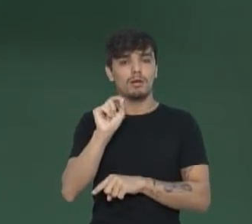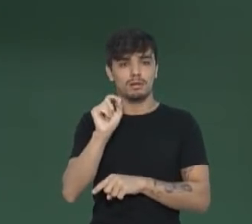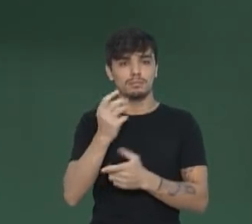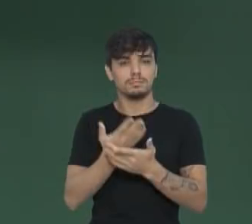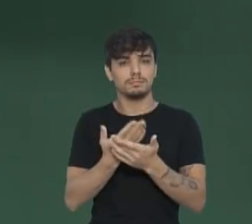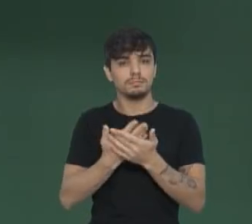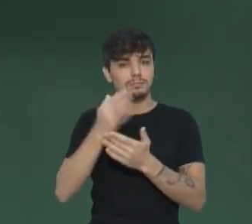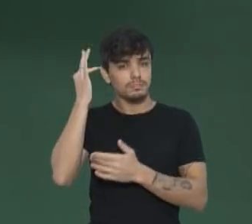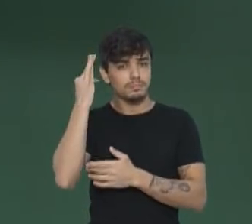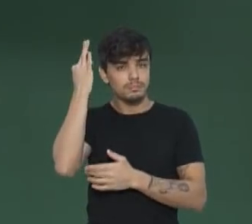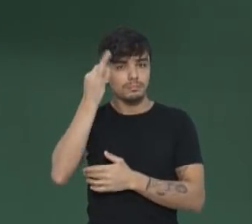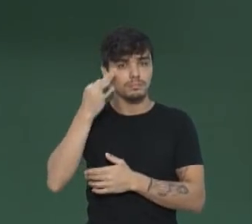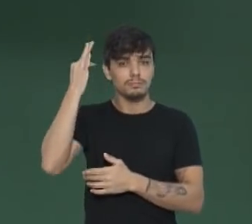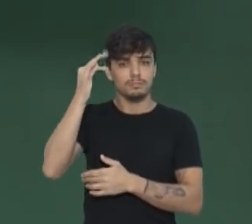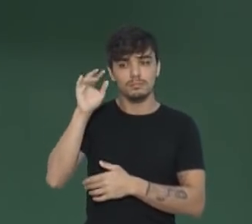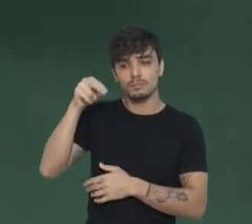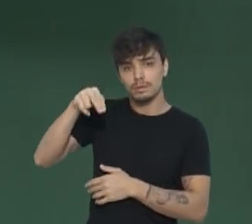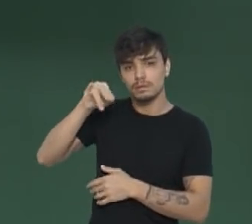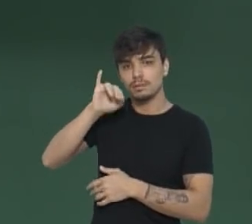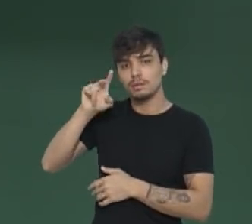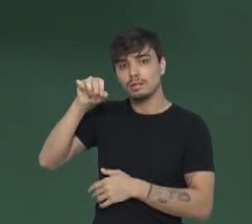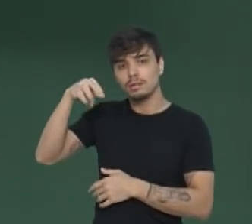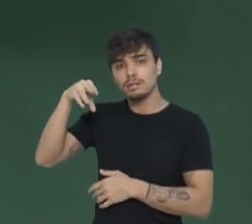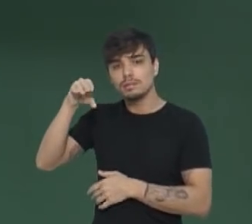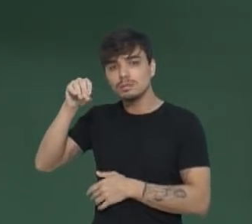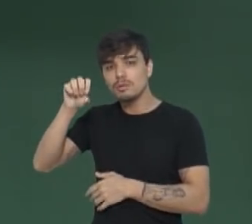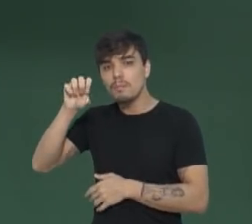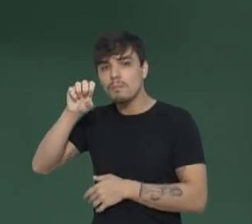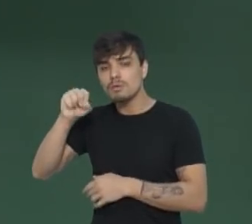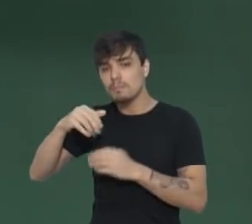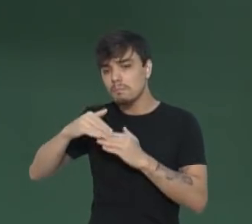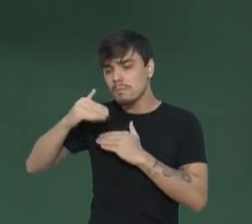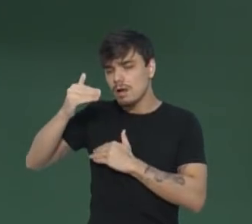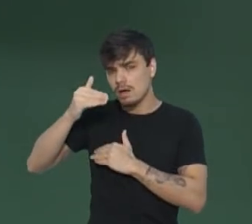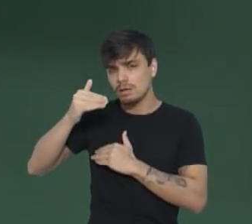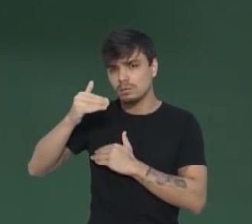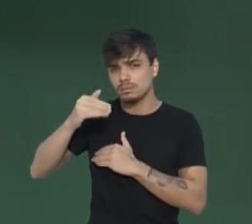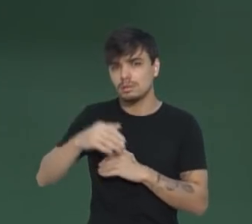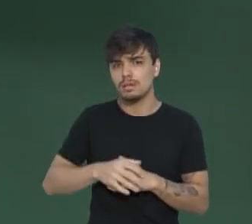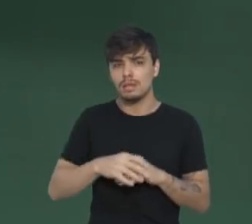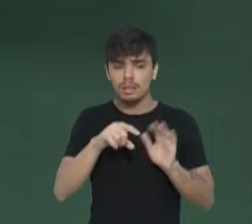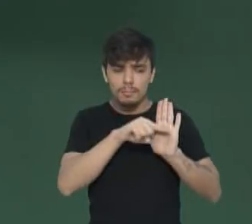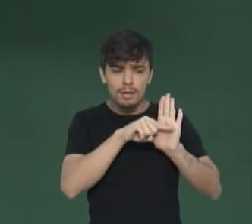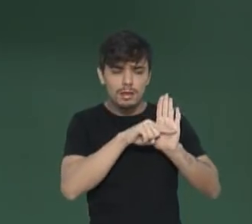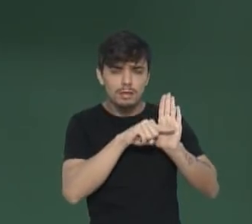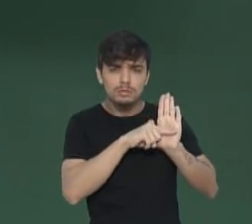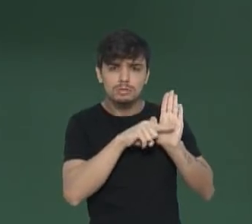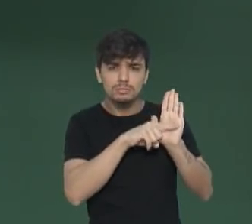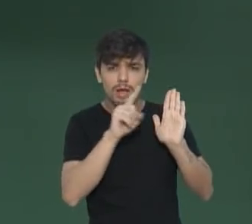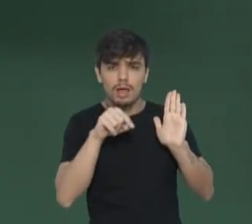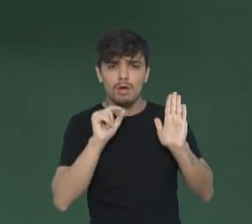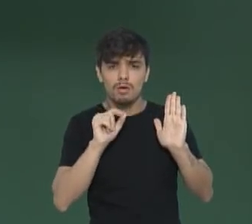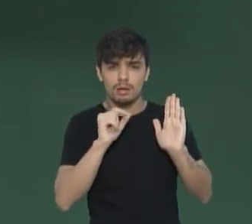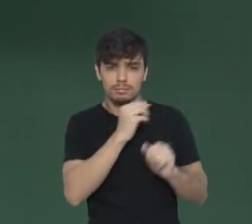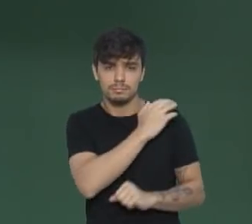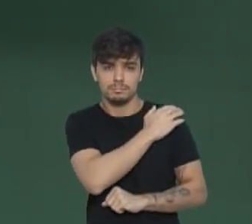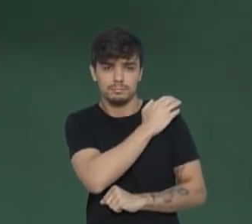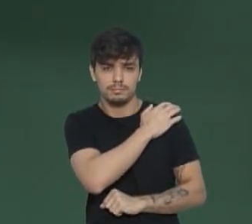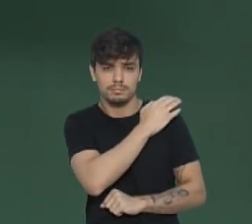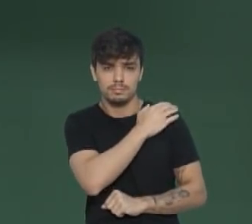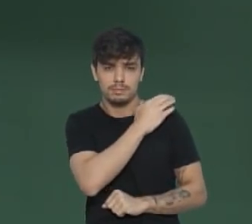de Nietzsche niilismos, na verdade, né? Tem o niilismo que ele coloca como niilismo negativo, que é o Platão, que é